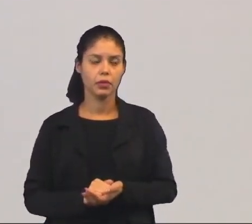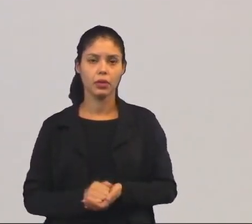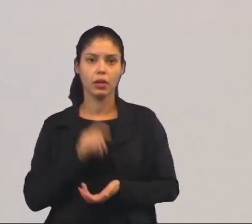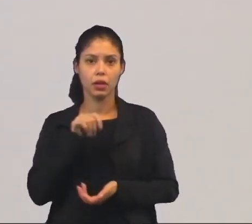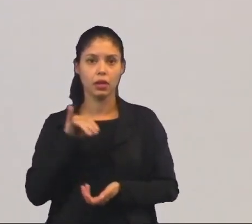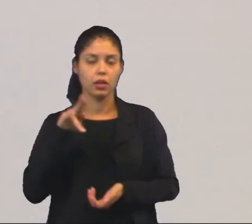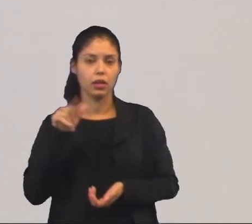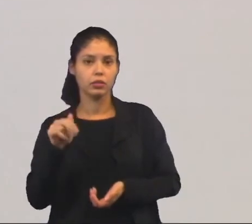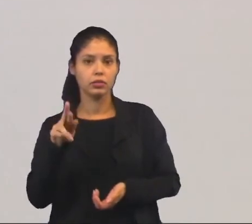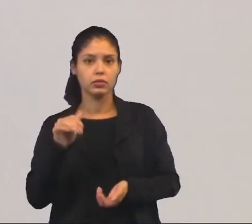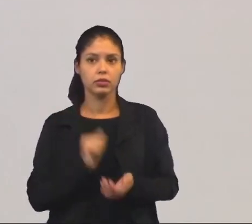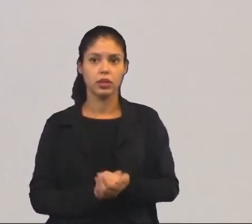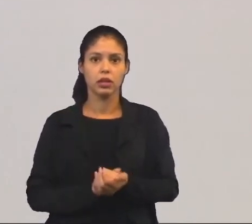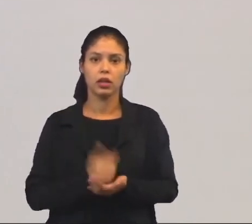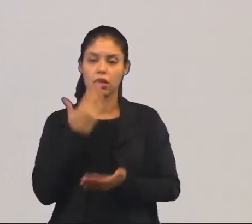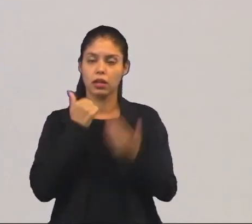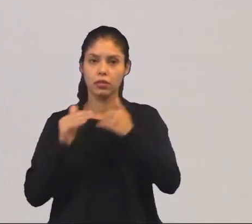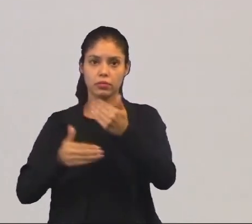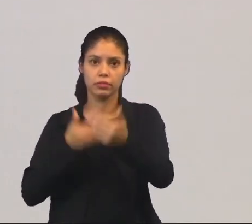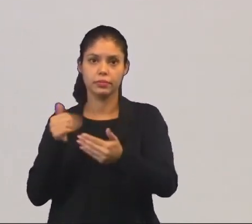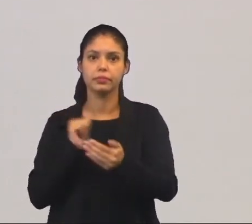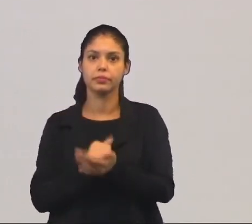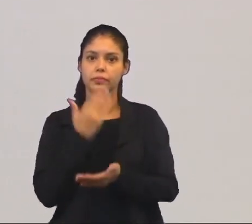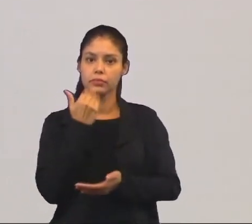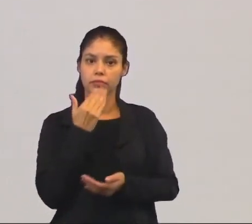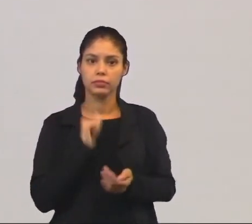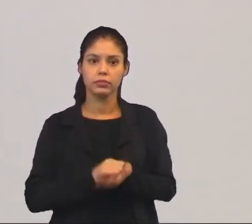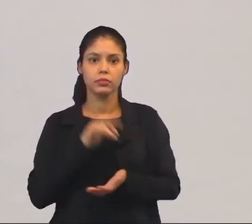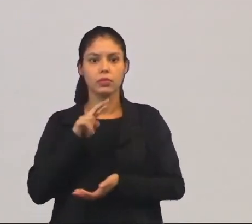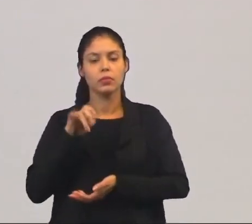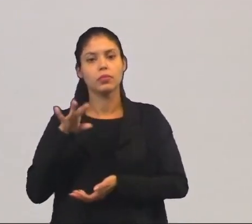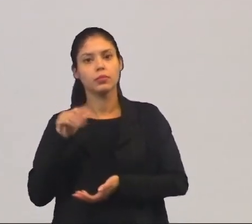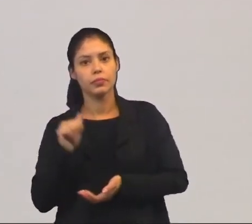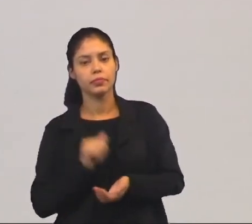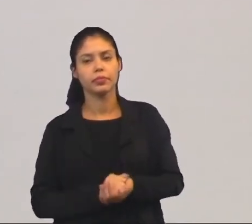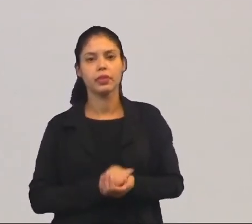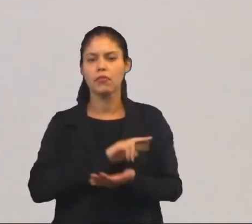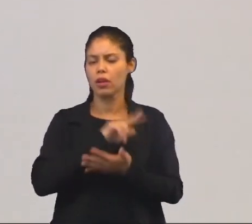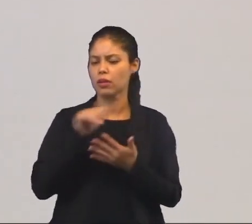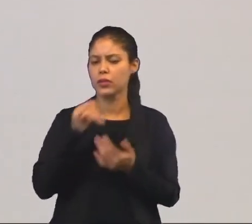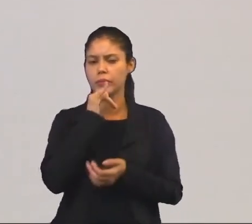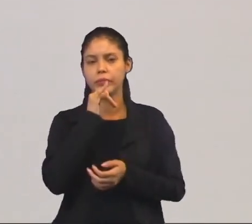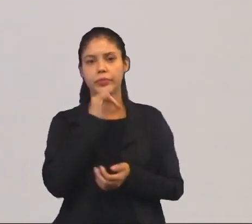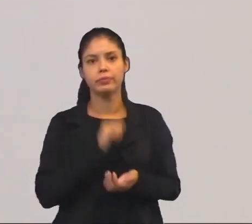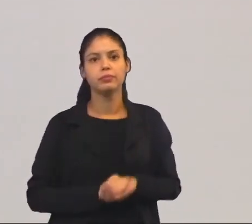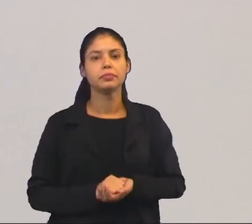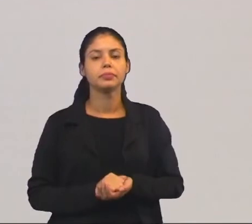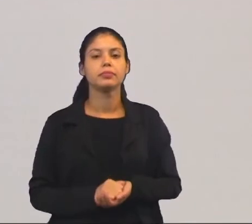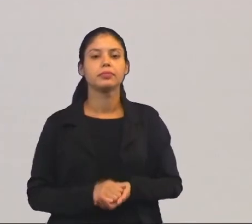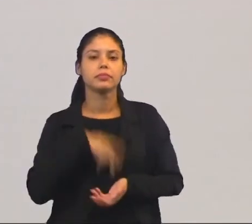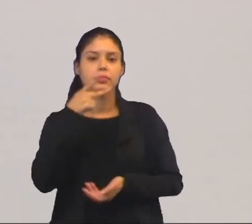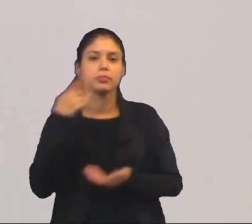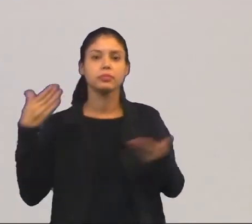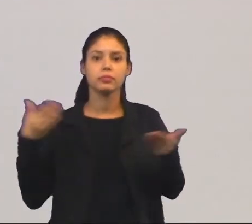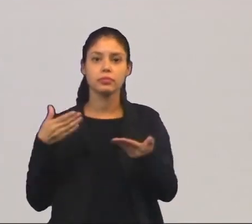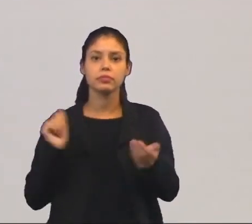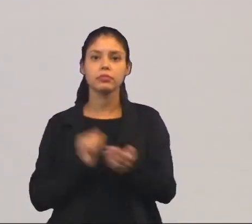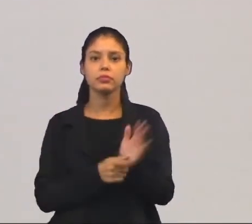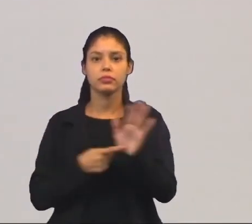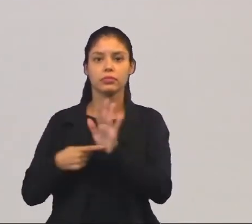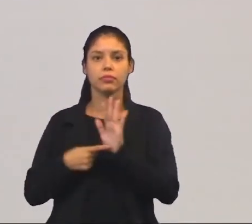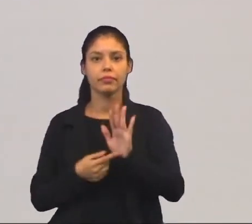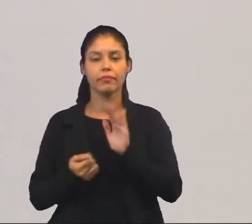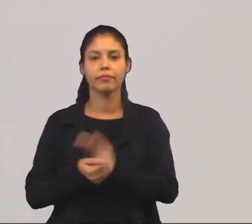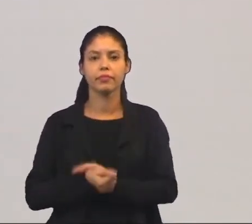de in natura, de alimentos processados e alimentos ultraprocessados e vários exemplos. Eu vou falar, né, da indicação